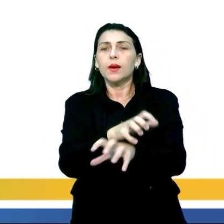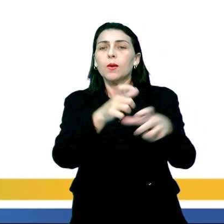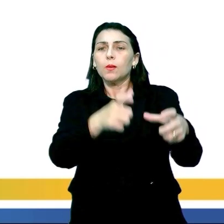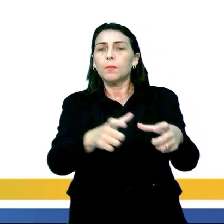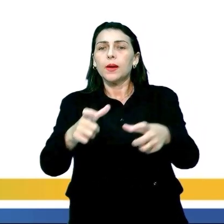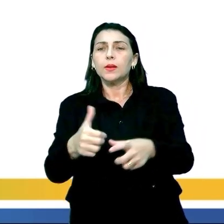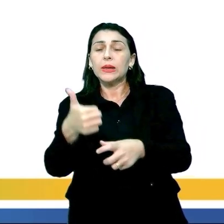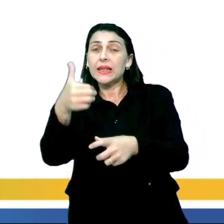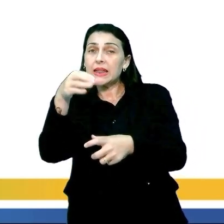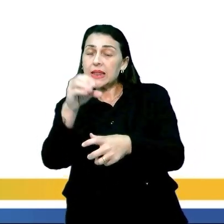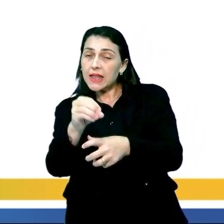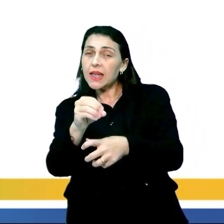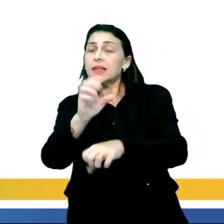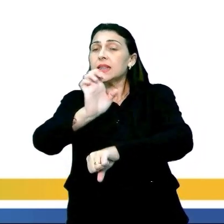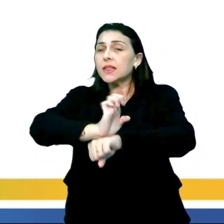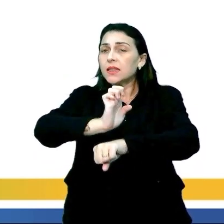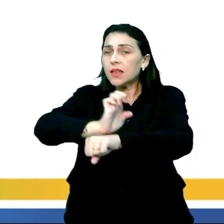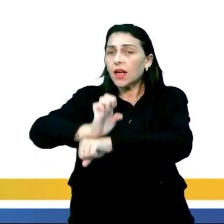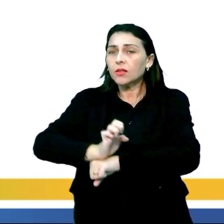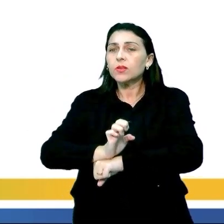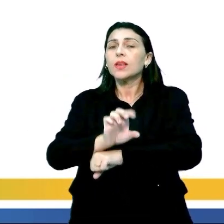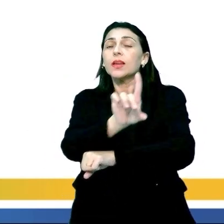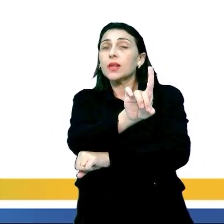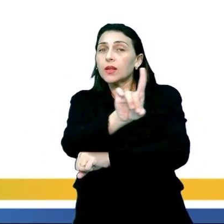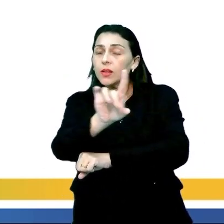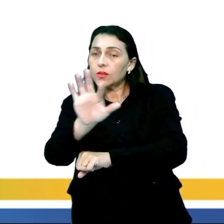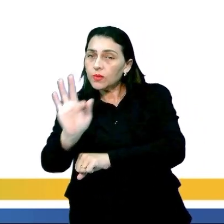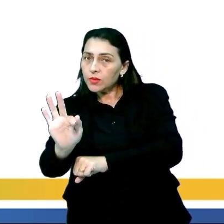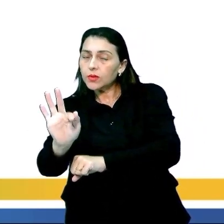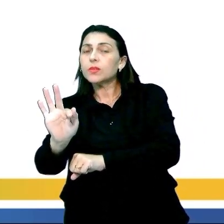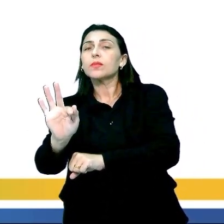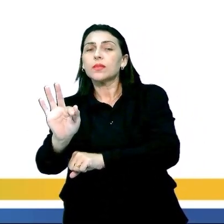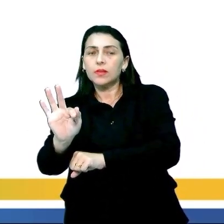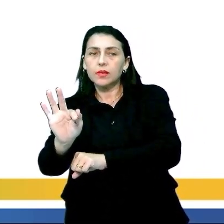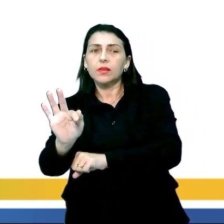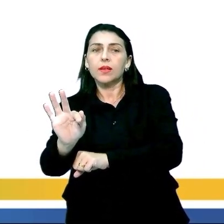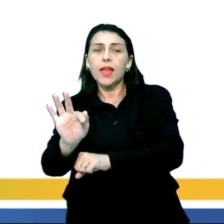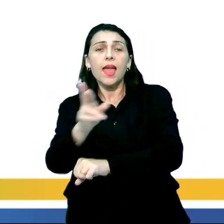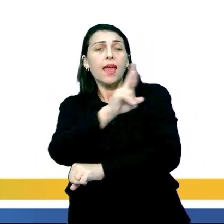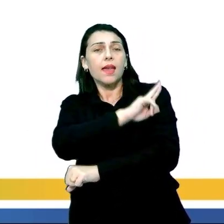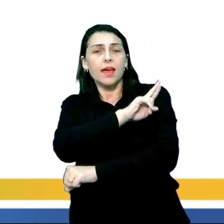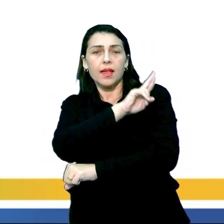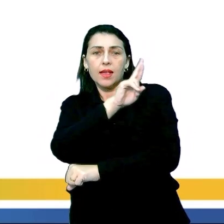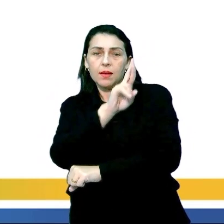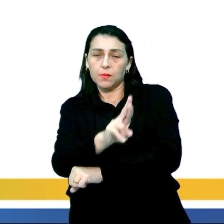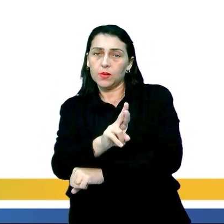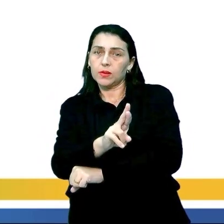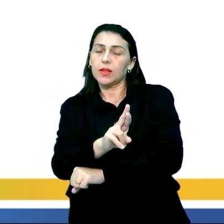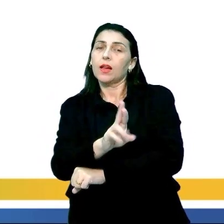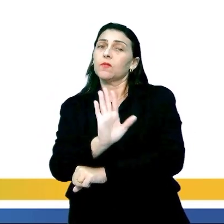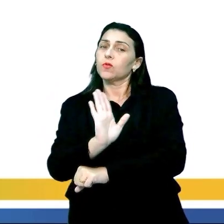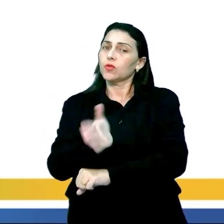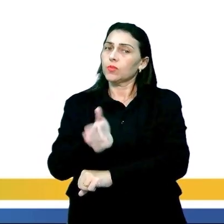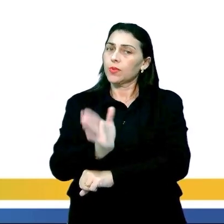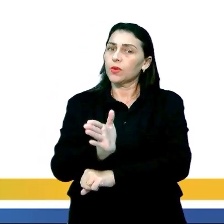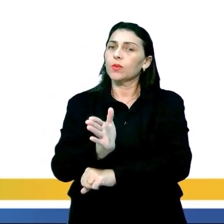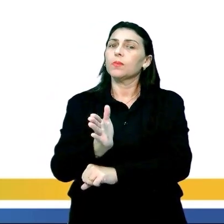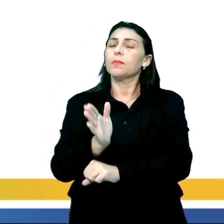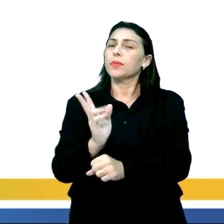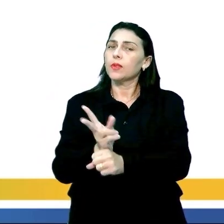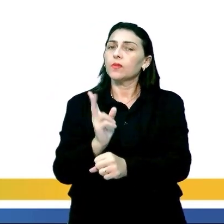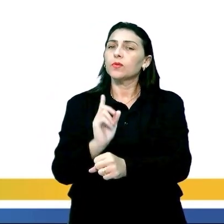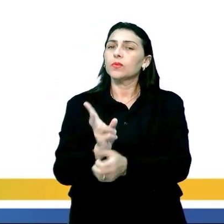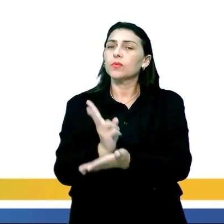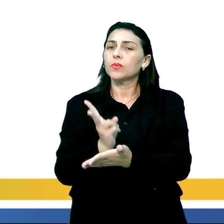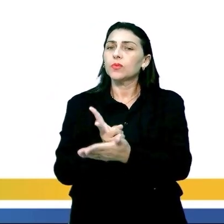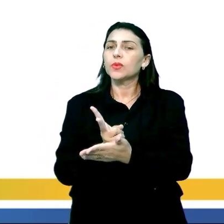bioma ocupado por 10 estados mais o Distrito Federal já é responsável pelo mesmo